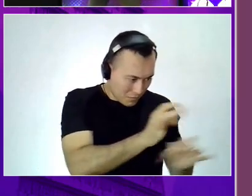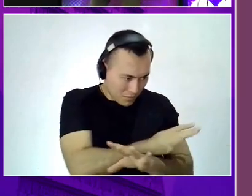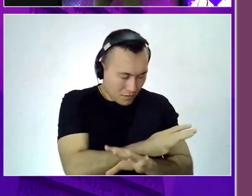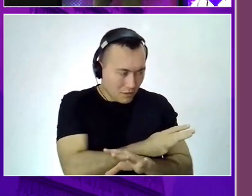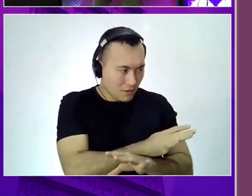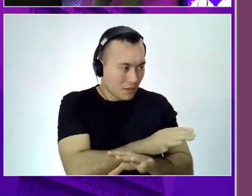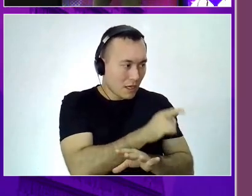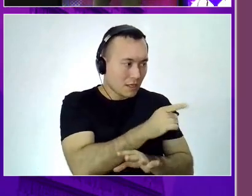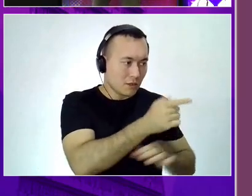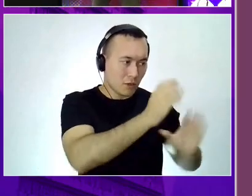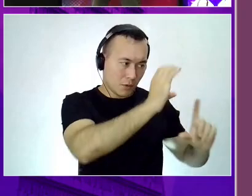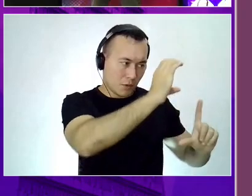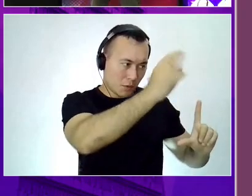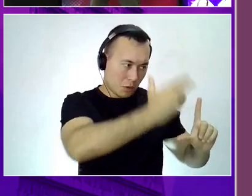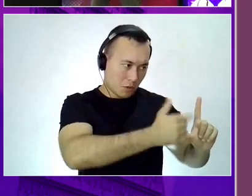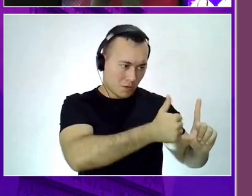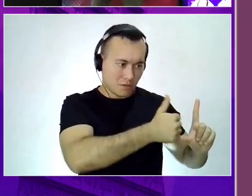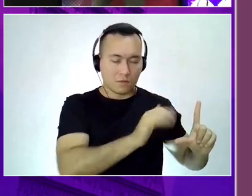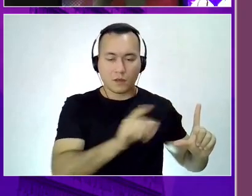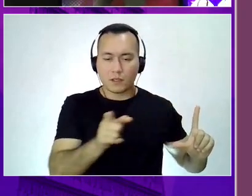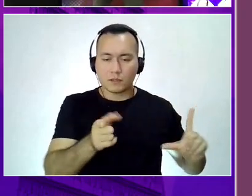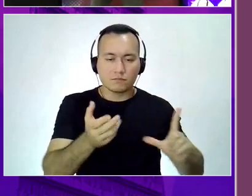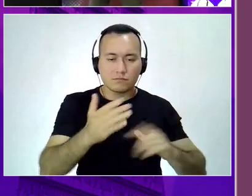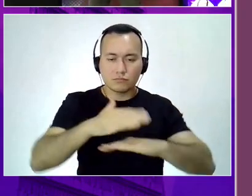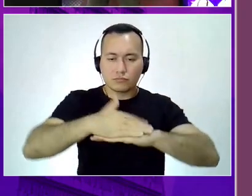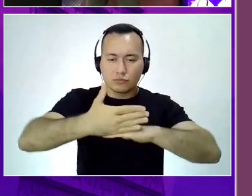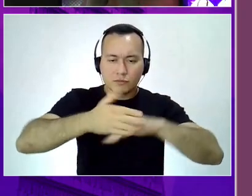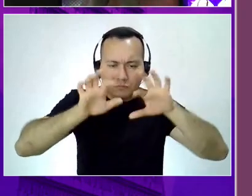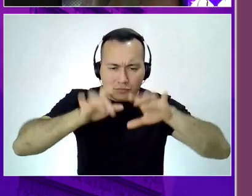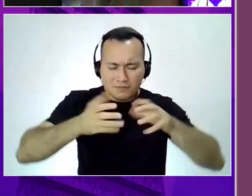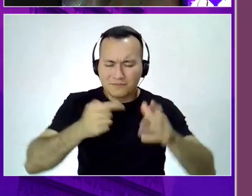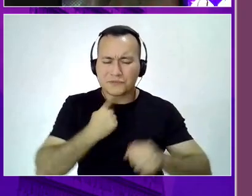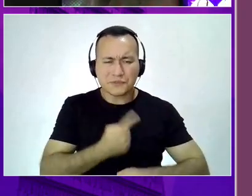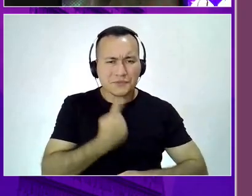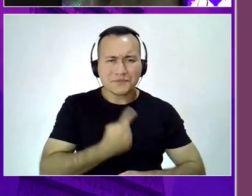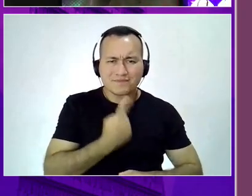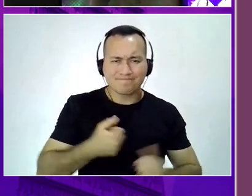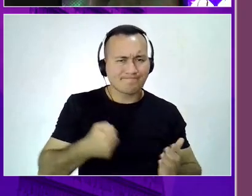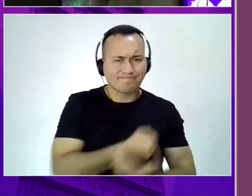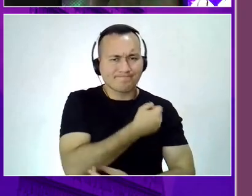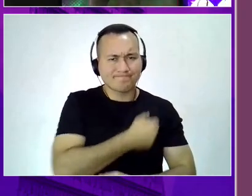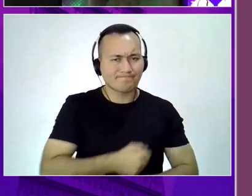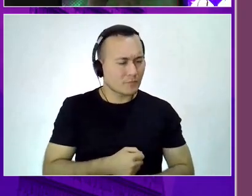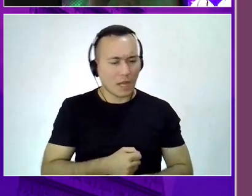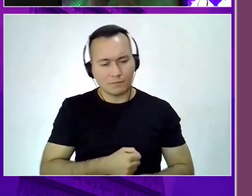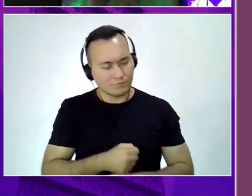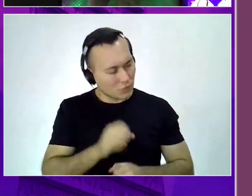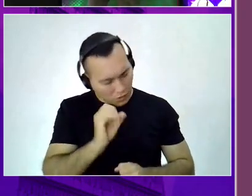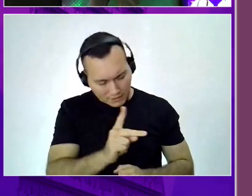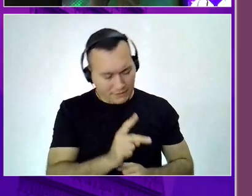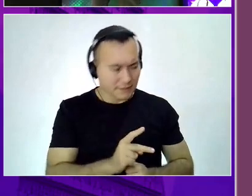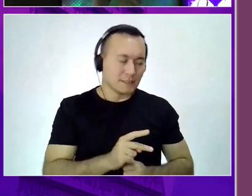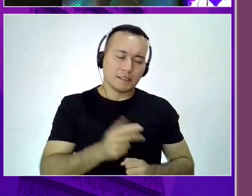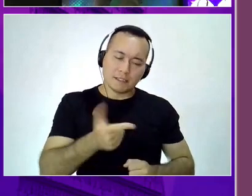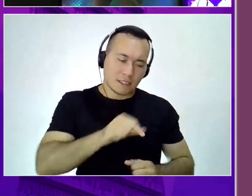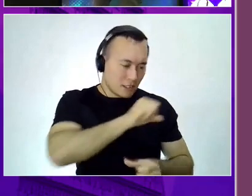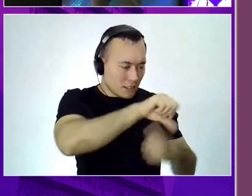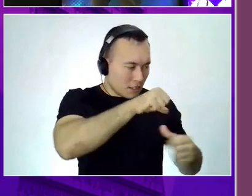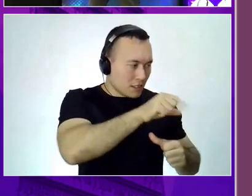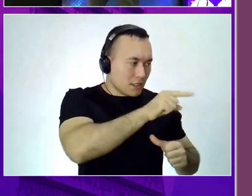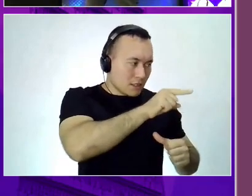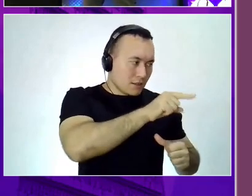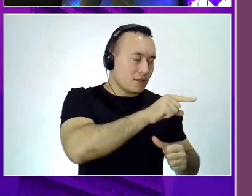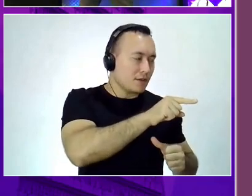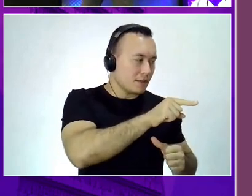chega no CI, não funciona também, eu vou lá, corrijo, mando de novo e fico naquele ciclo, sempre dependendo da ferramenta de CI dizer se o meu código está